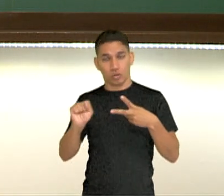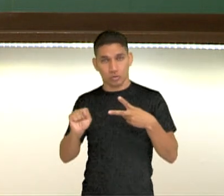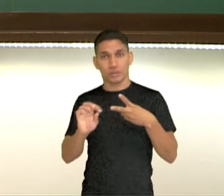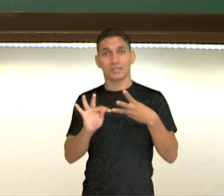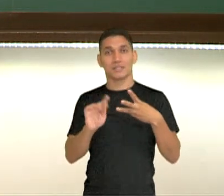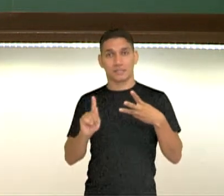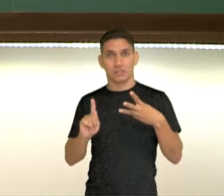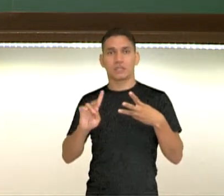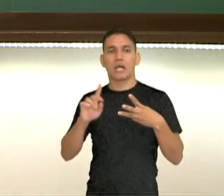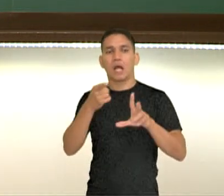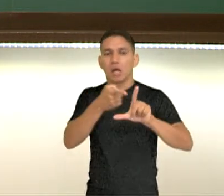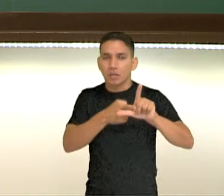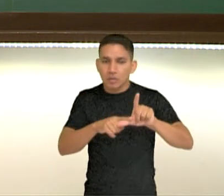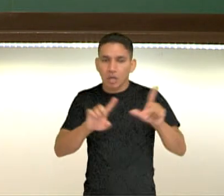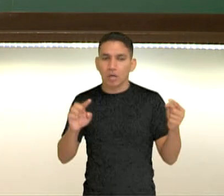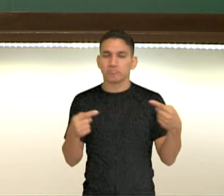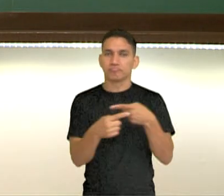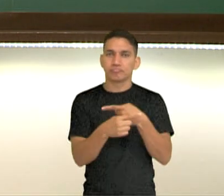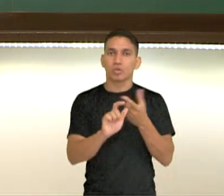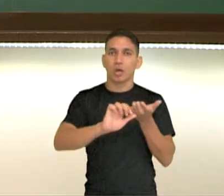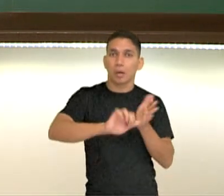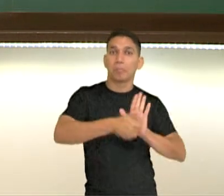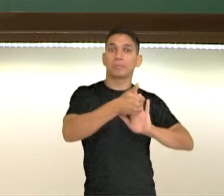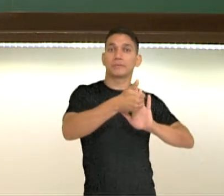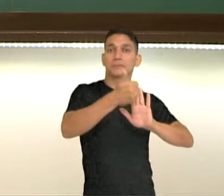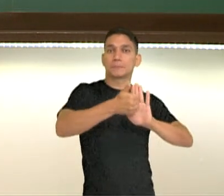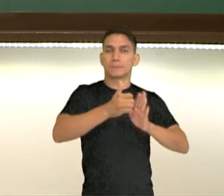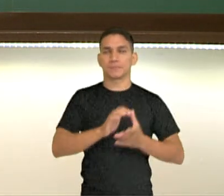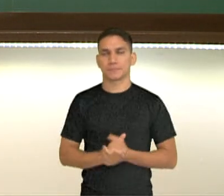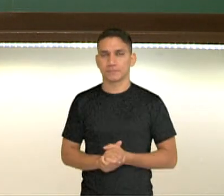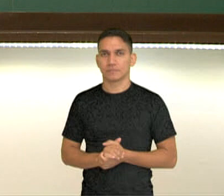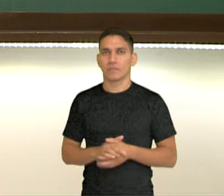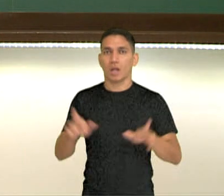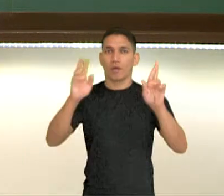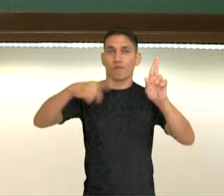estão na circunferência com a sua redução ao primeiro